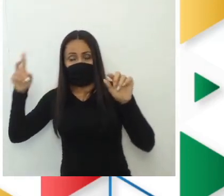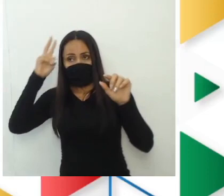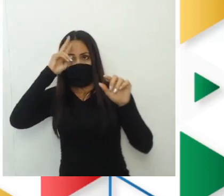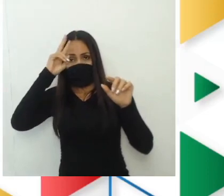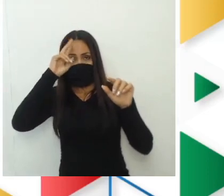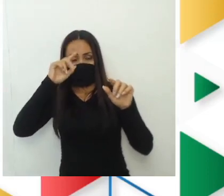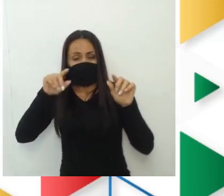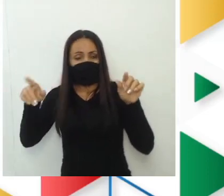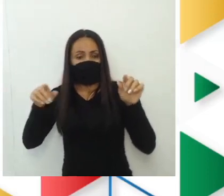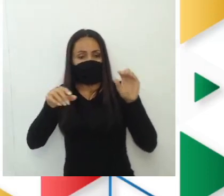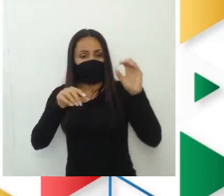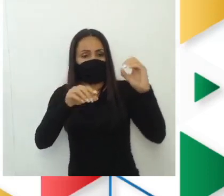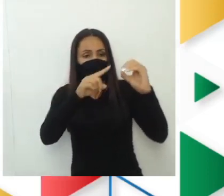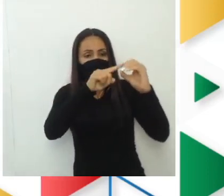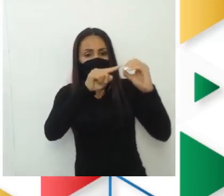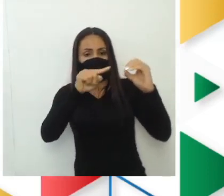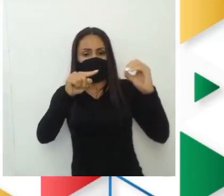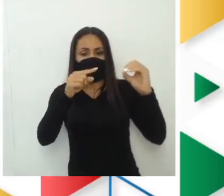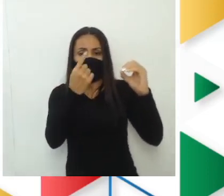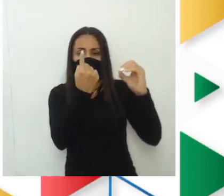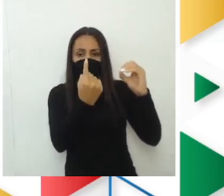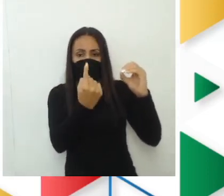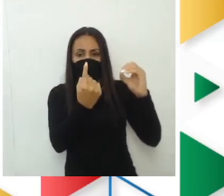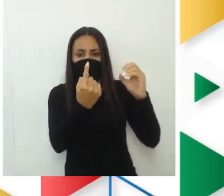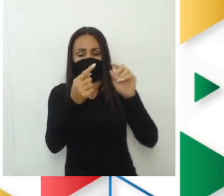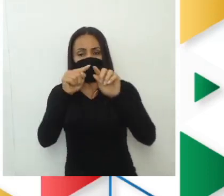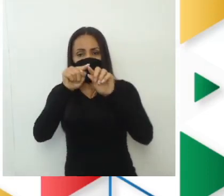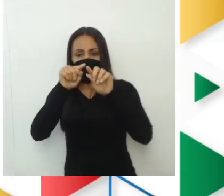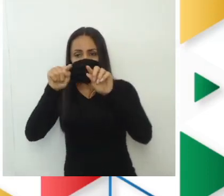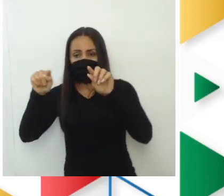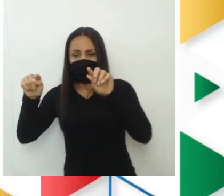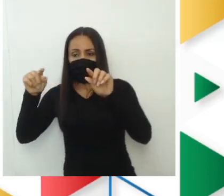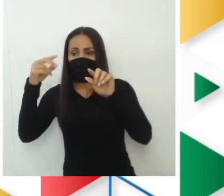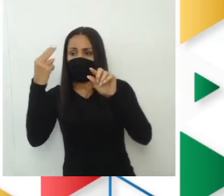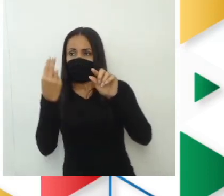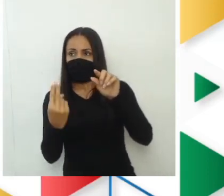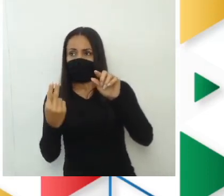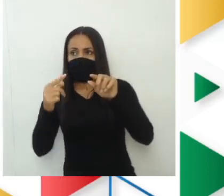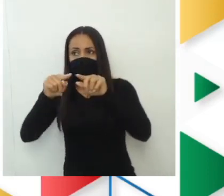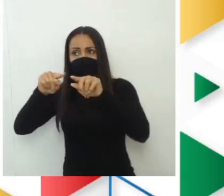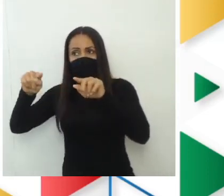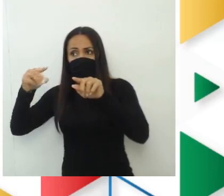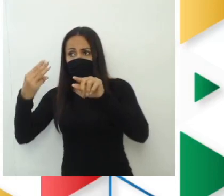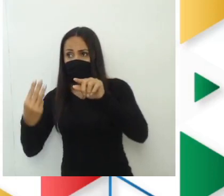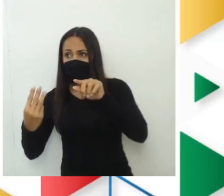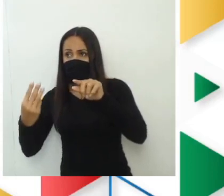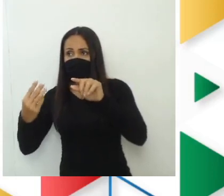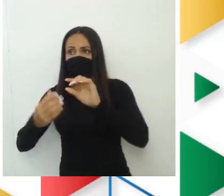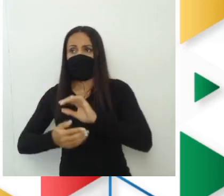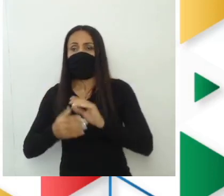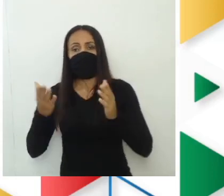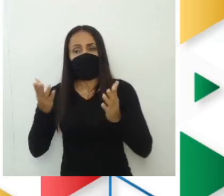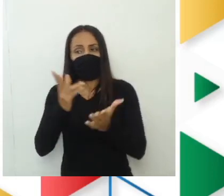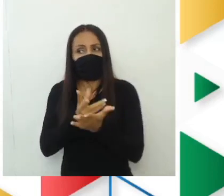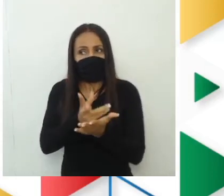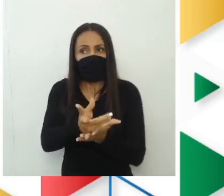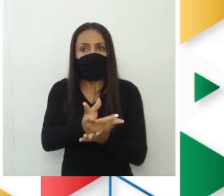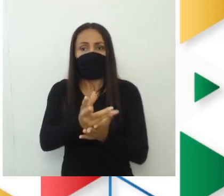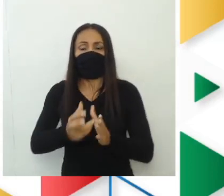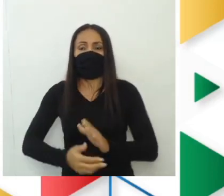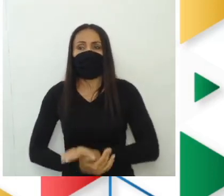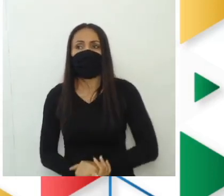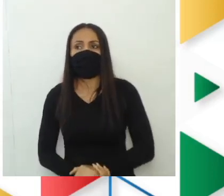1, a distância é a mesma de 1 para 2, de 2 para 3, essa escala permanece, tá? Firmou?